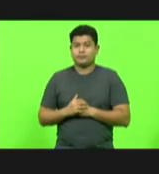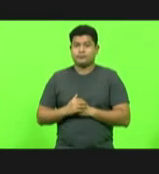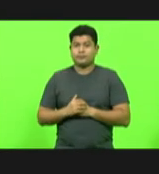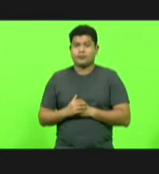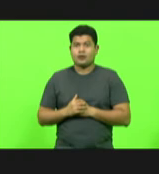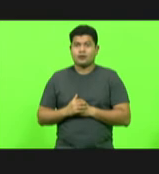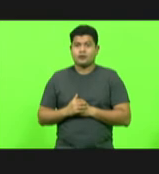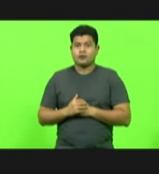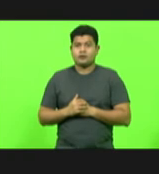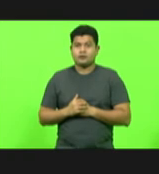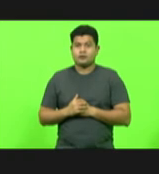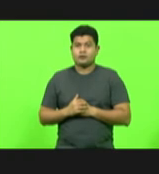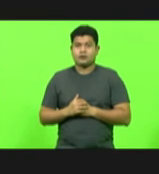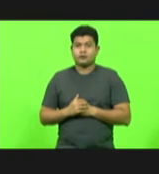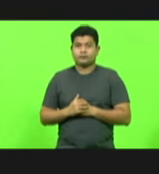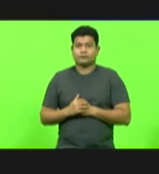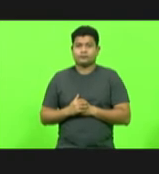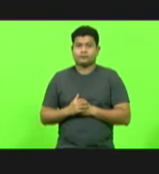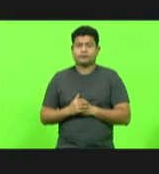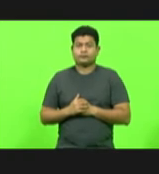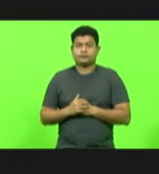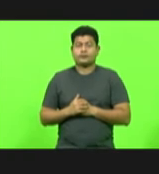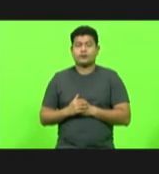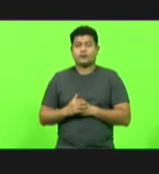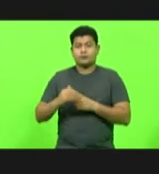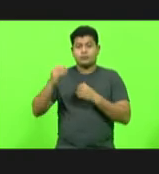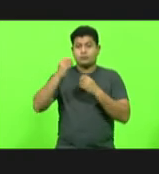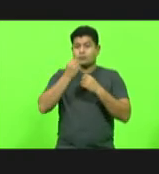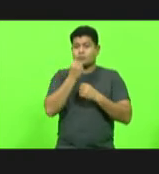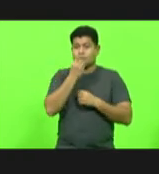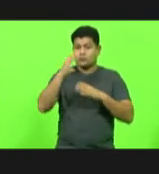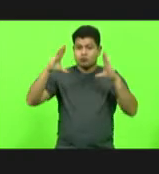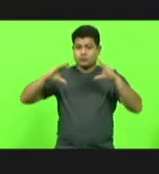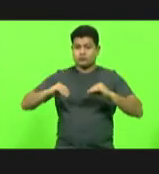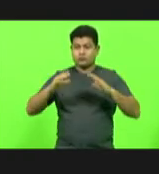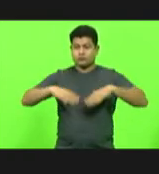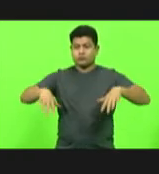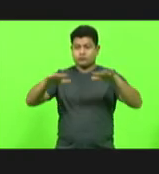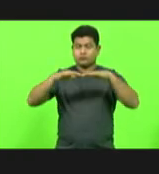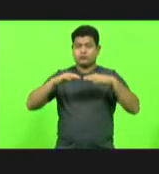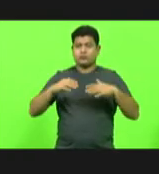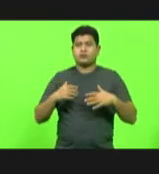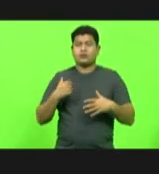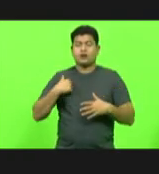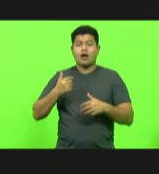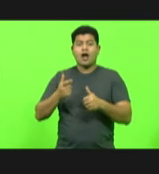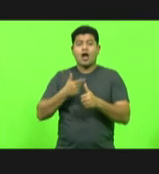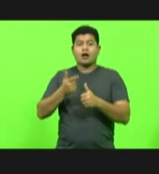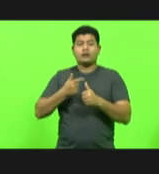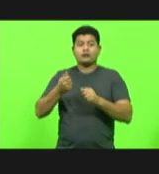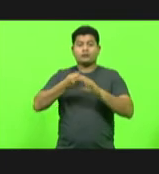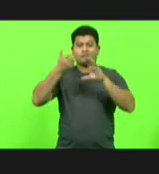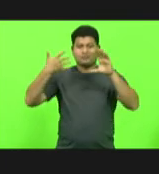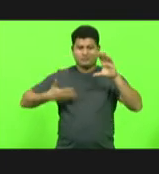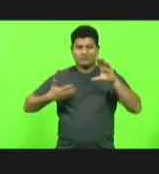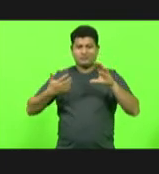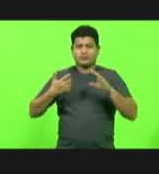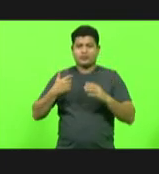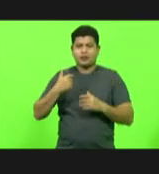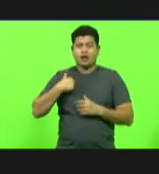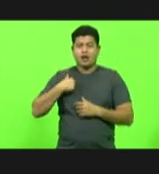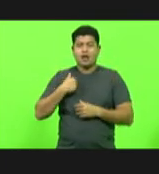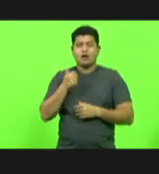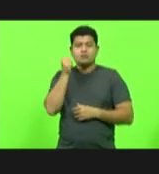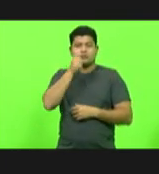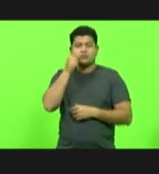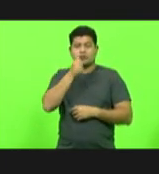Boa noite a todos. Obrigada, deputada. Primeiramente, vou fazer a minha descrição. Eu sou mulher, pele clara,